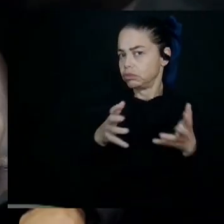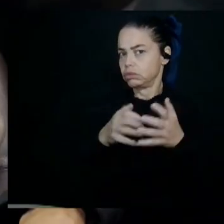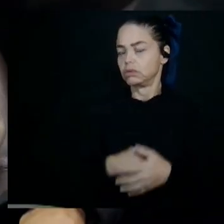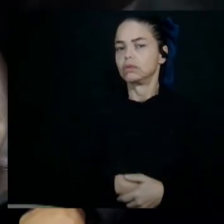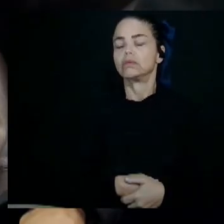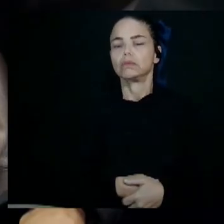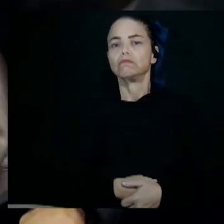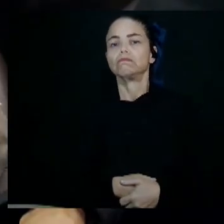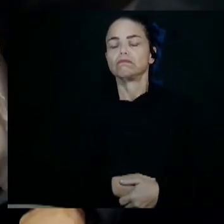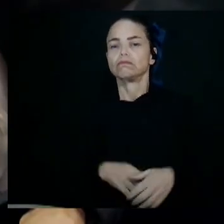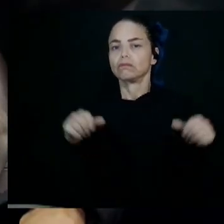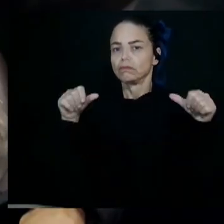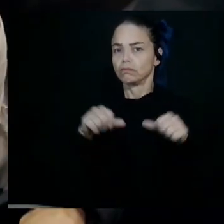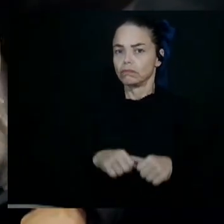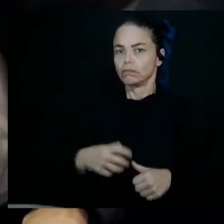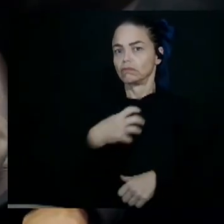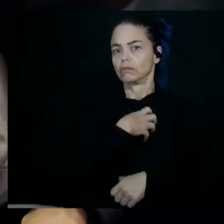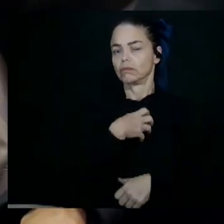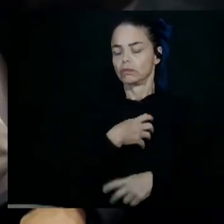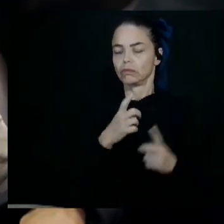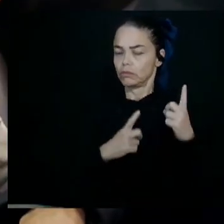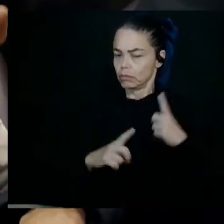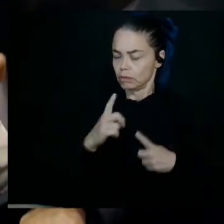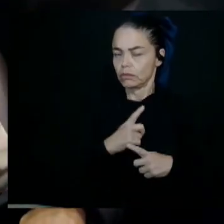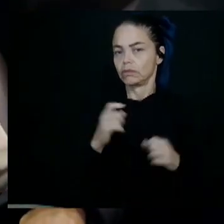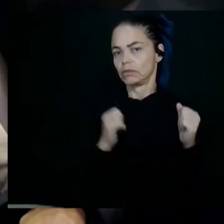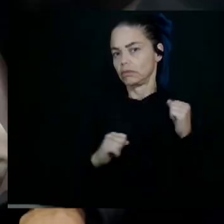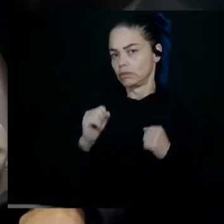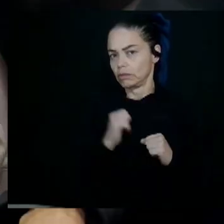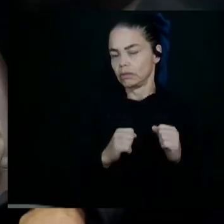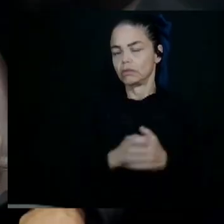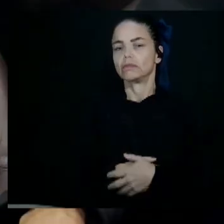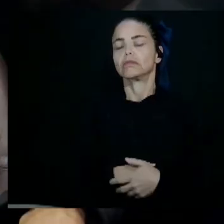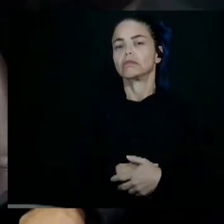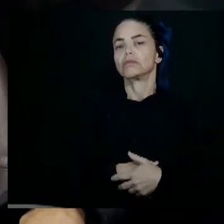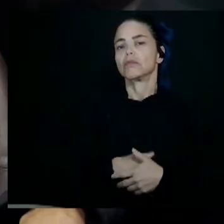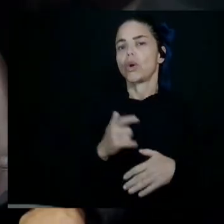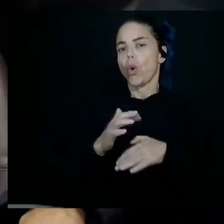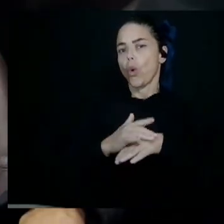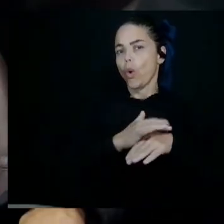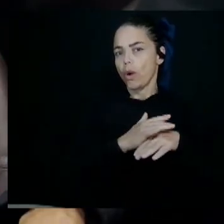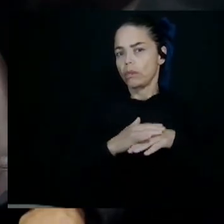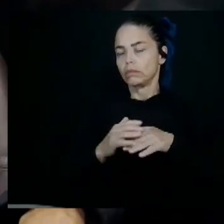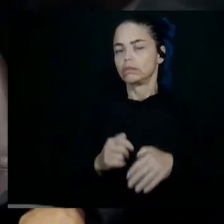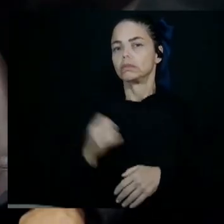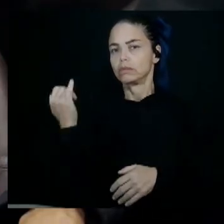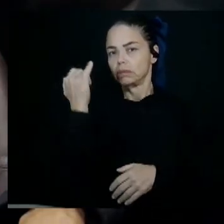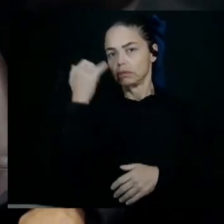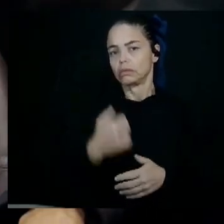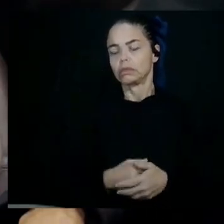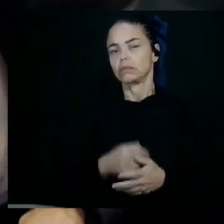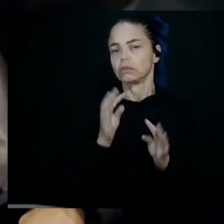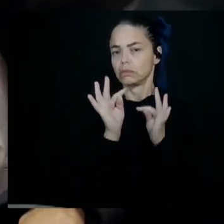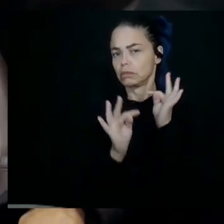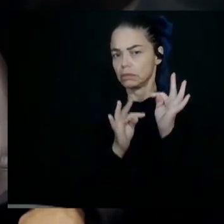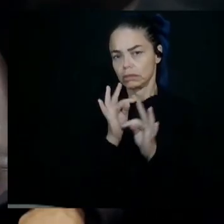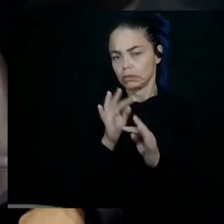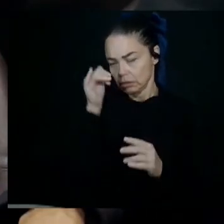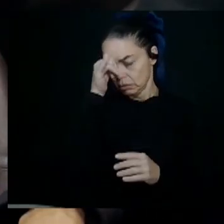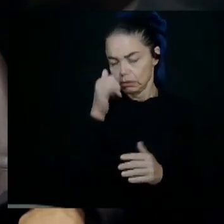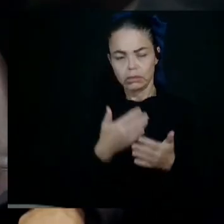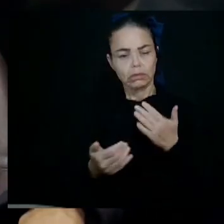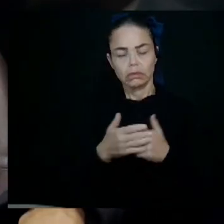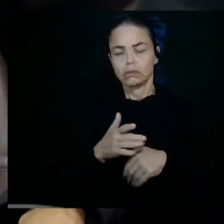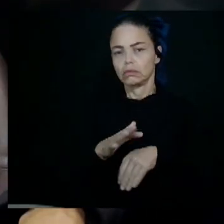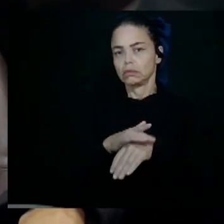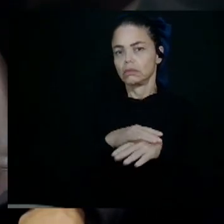vão piorar os sintomas de depressão, ansiedade, assim como qualquer outra doença. Exatamente. Então, é importante para tratamento e prevenção de qualquer doença, a gente